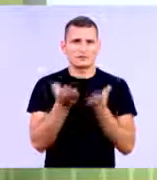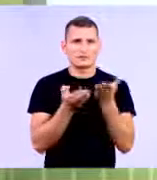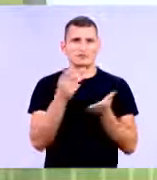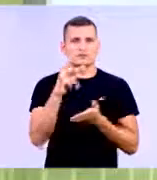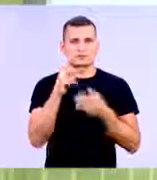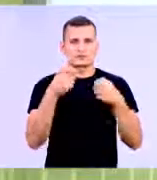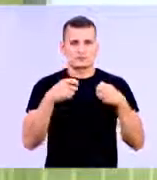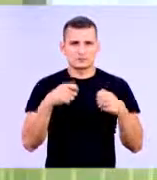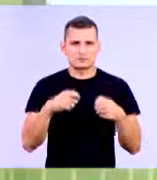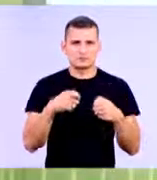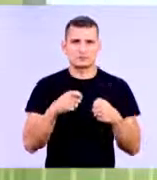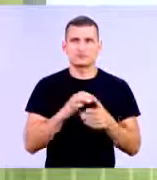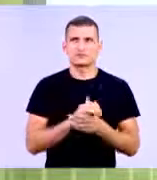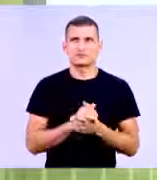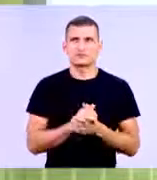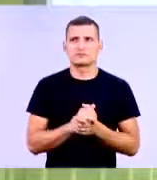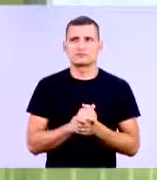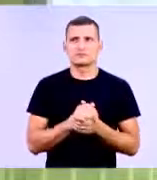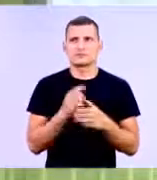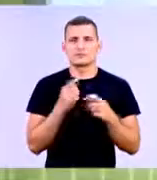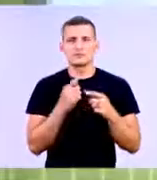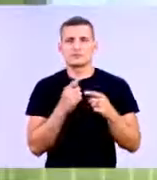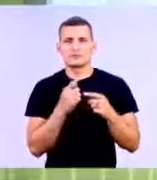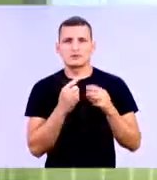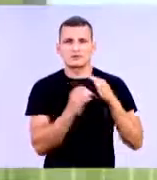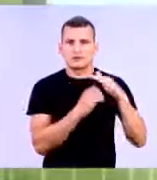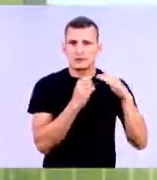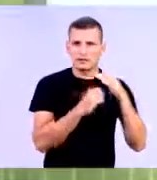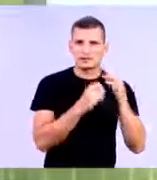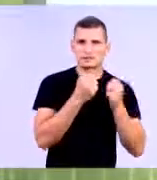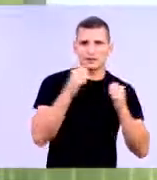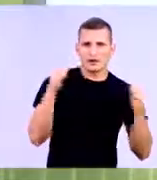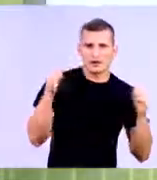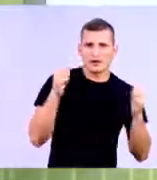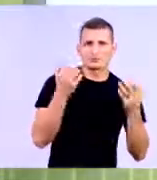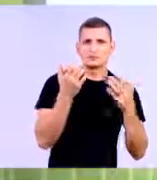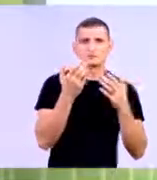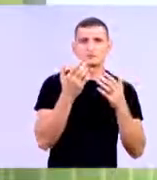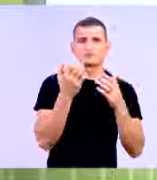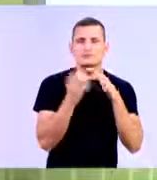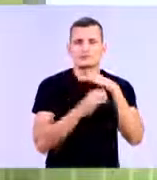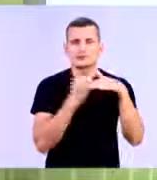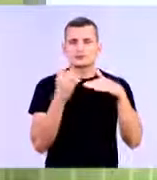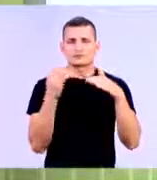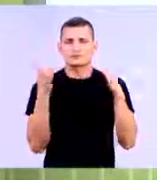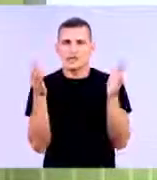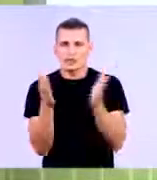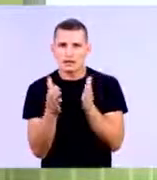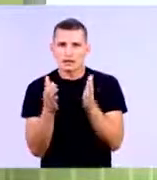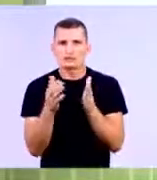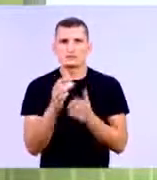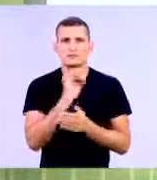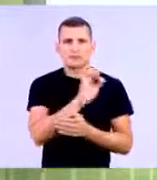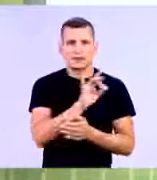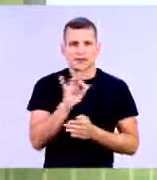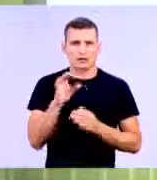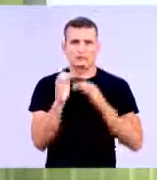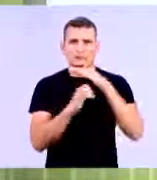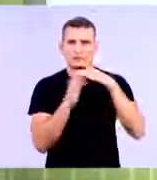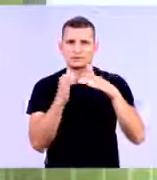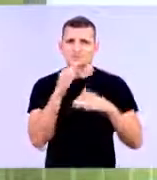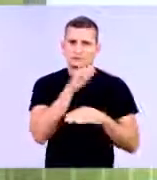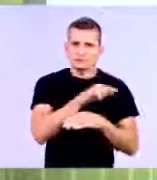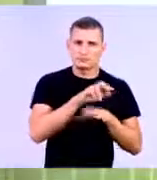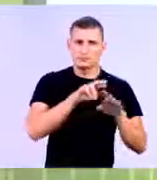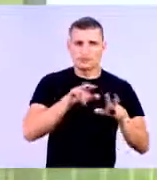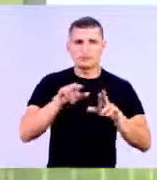necessidades. Porque em momento aqui nós falamos empresa de grande porte, médio porte, pequeno porte. Então, cada empresa é um caso.